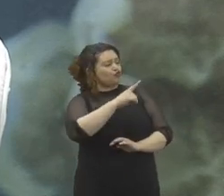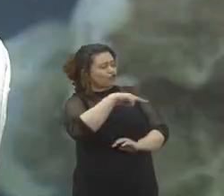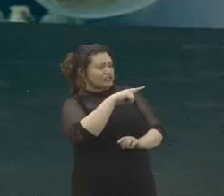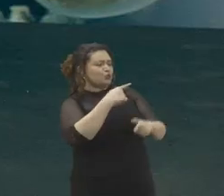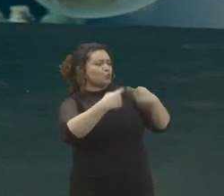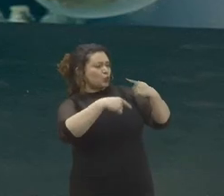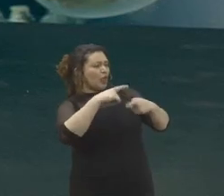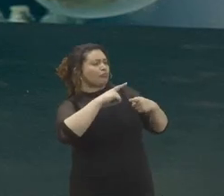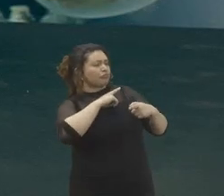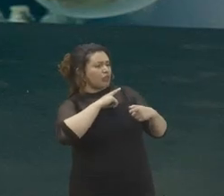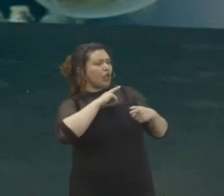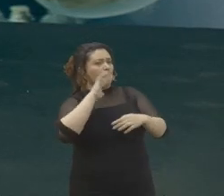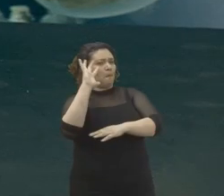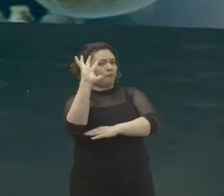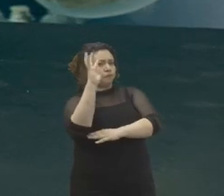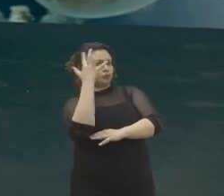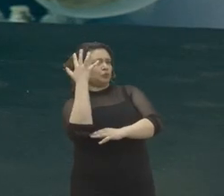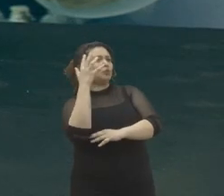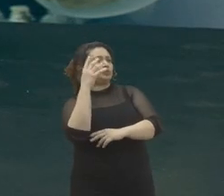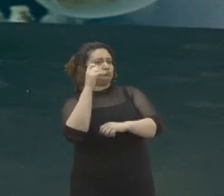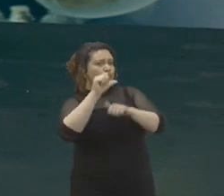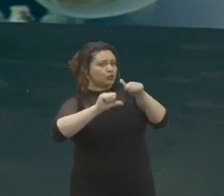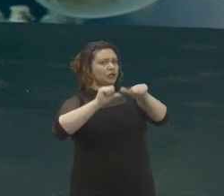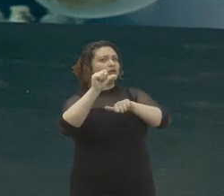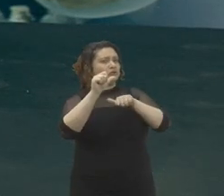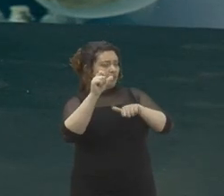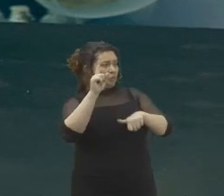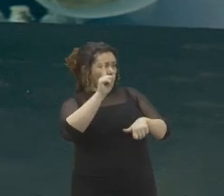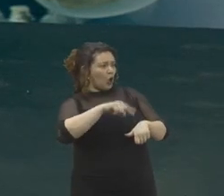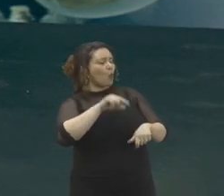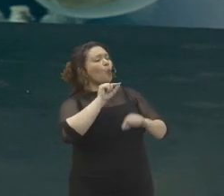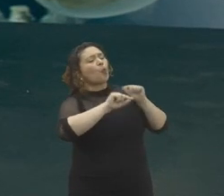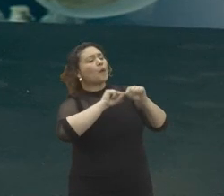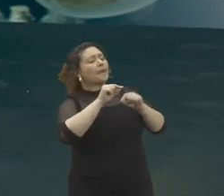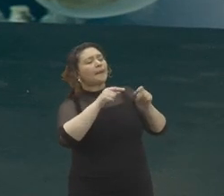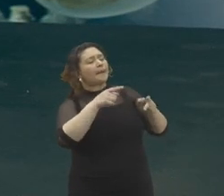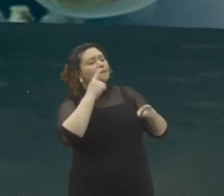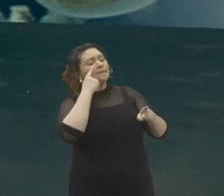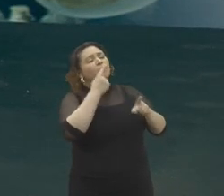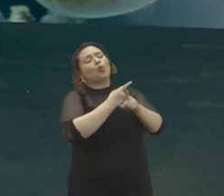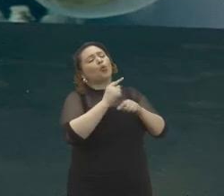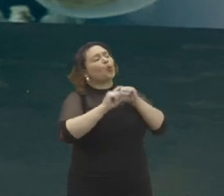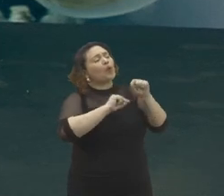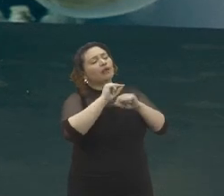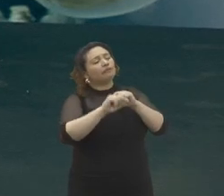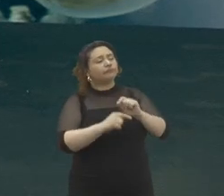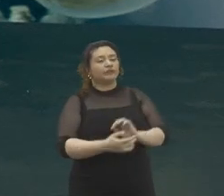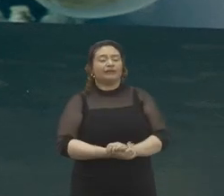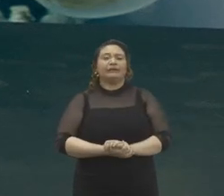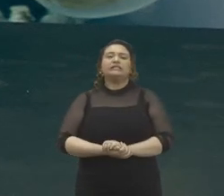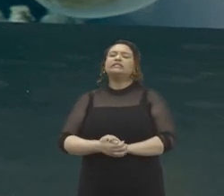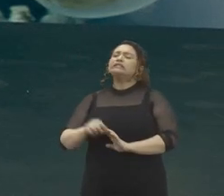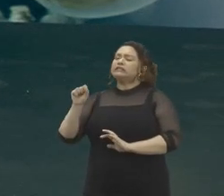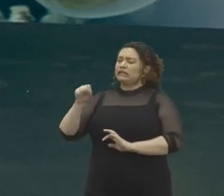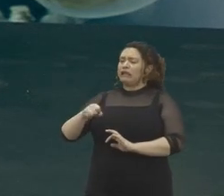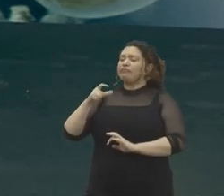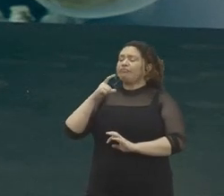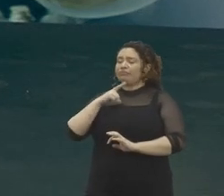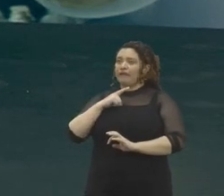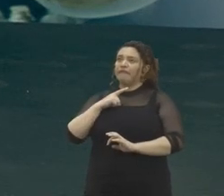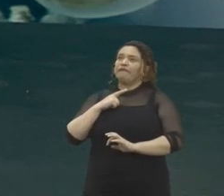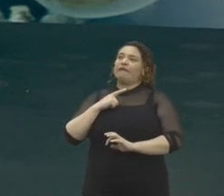climáticas também no três vezes Ártico né Ernesto o que que vocês apuraram viram enfim é assim a o o o testemunho mais